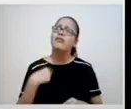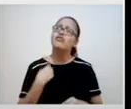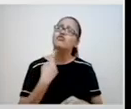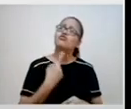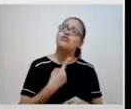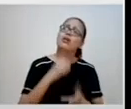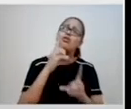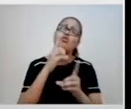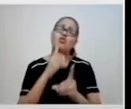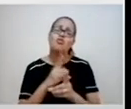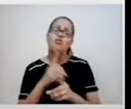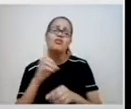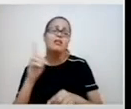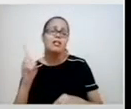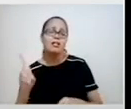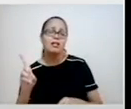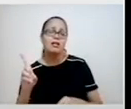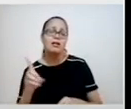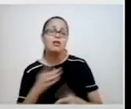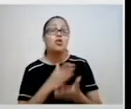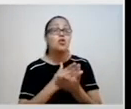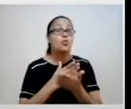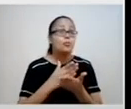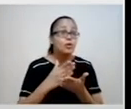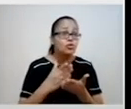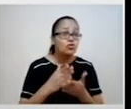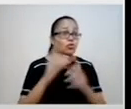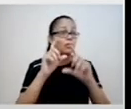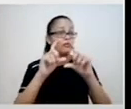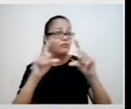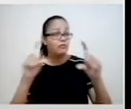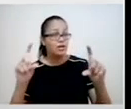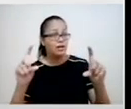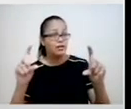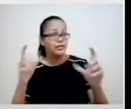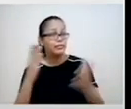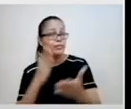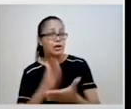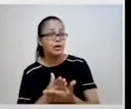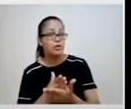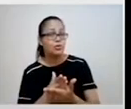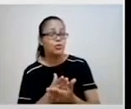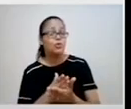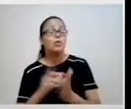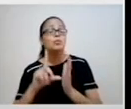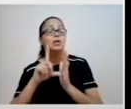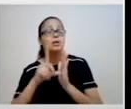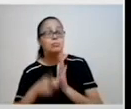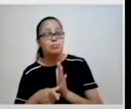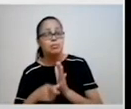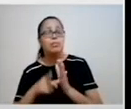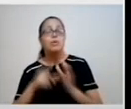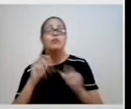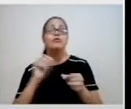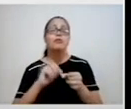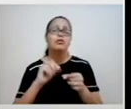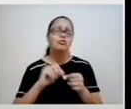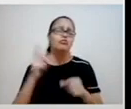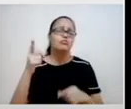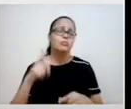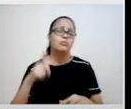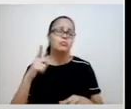encontra lá, né? Então, ele começou uma frase, parou, começou novamente para construir melhor. Né?